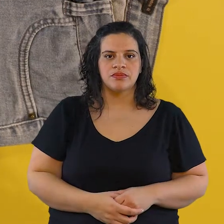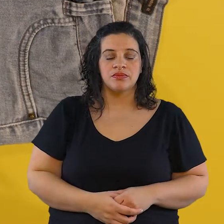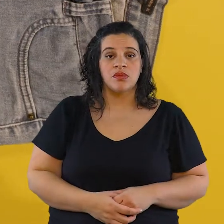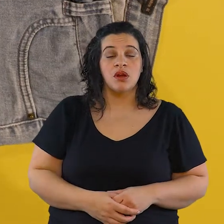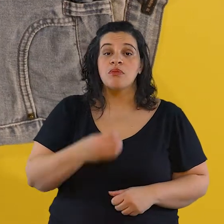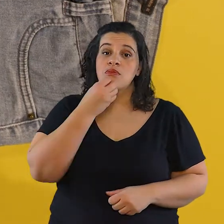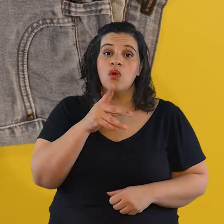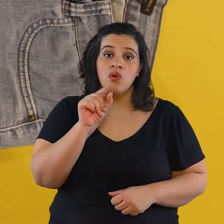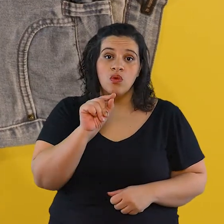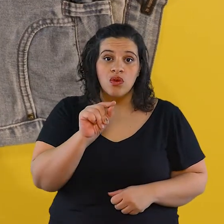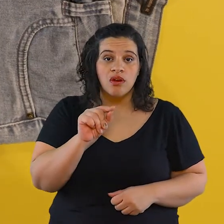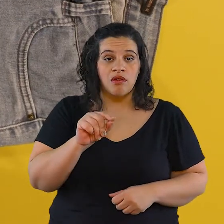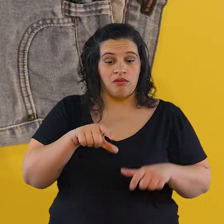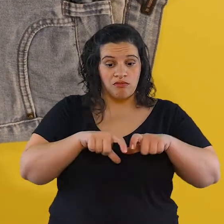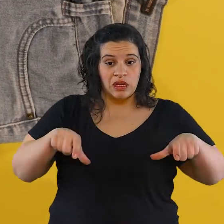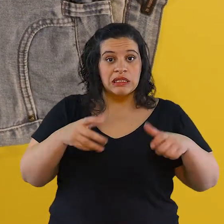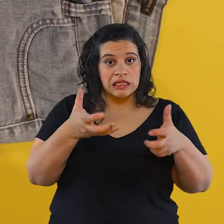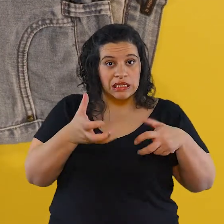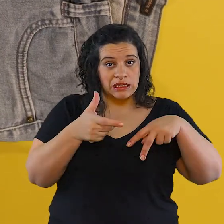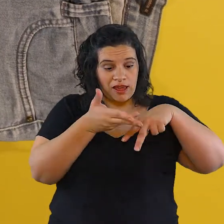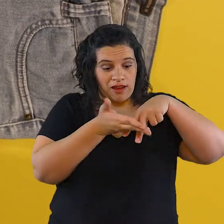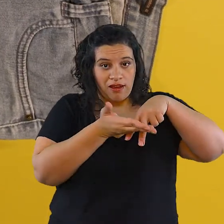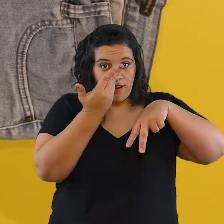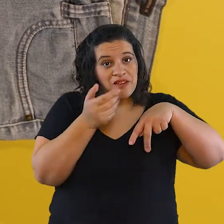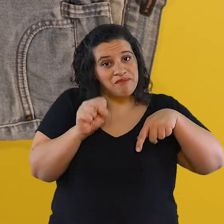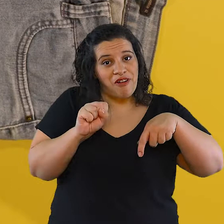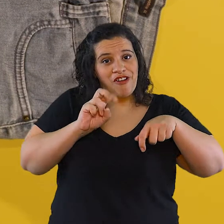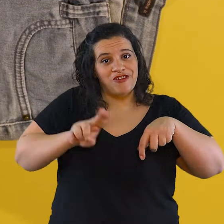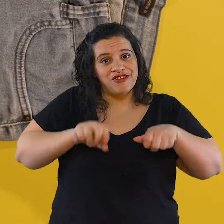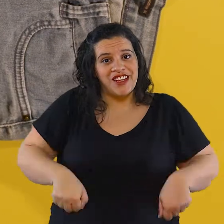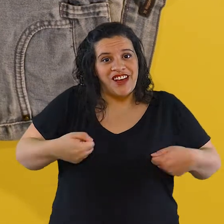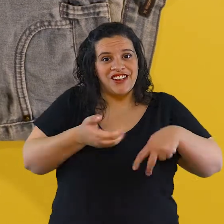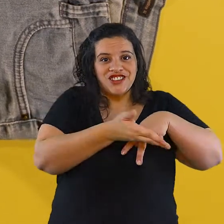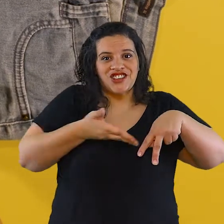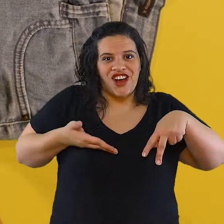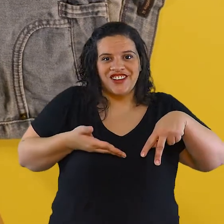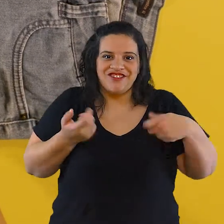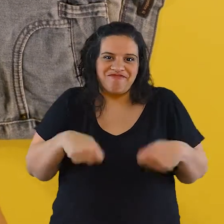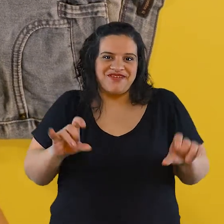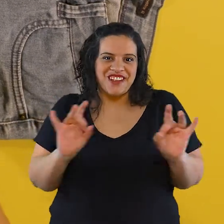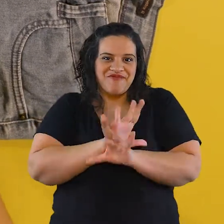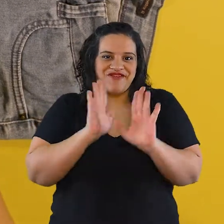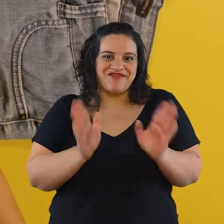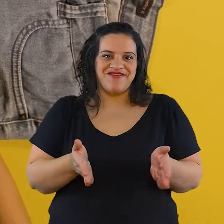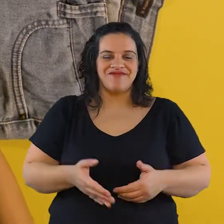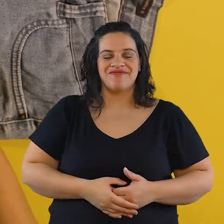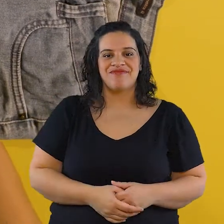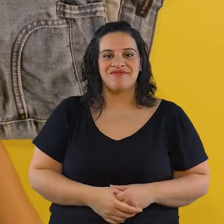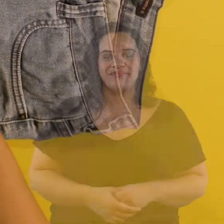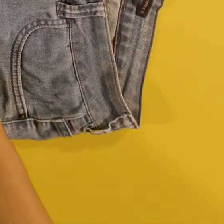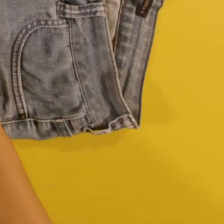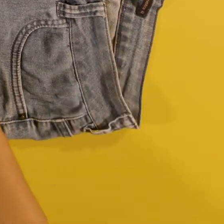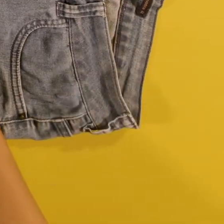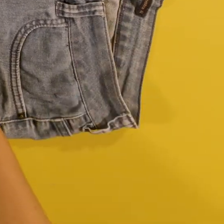É bom que essa peça, se você quiser, já deixa um shortinho pronto. Não precisa fazer nada. O short